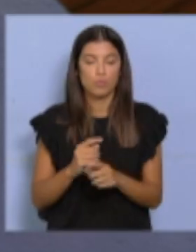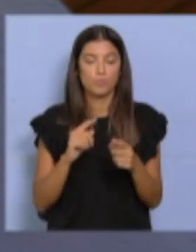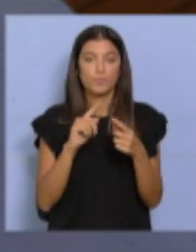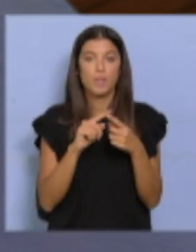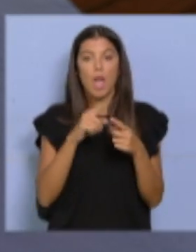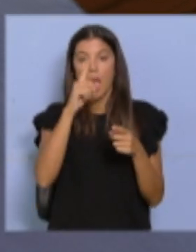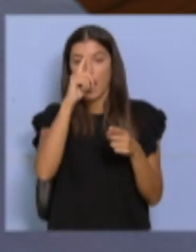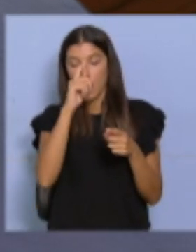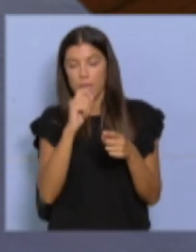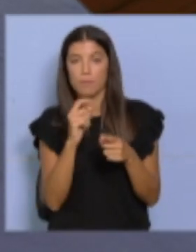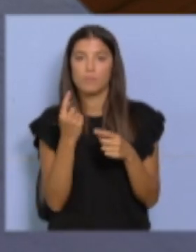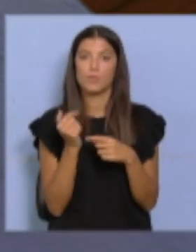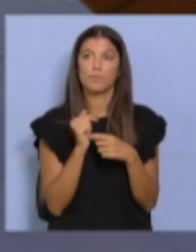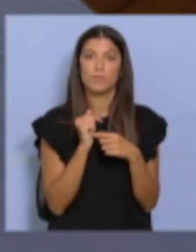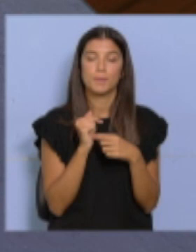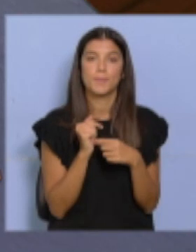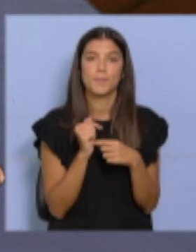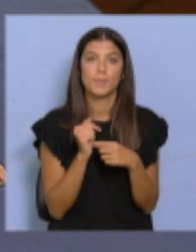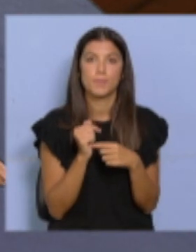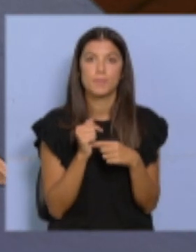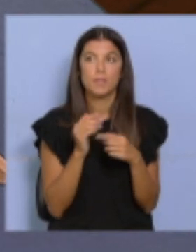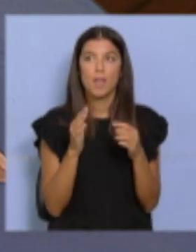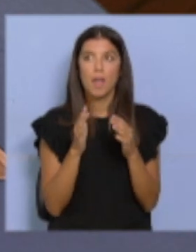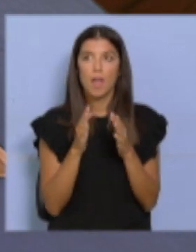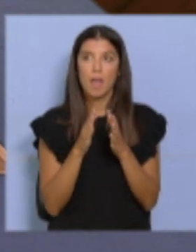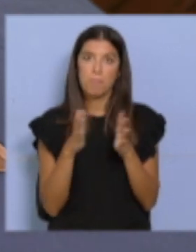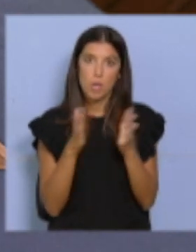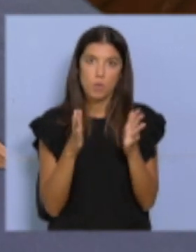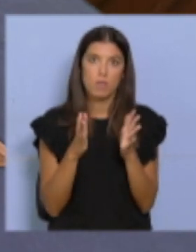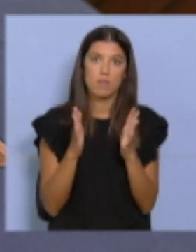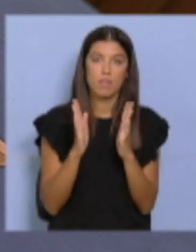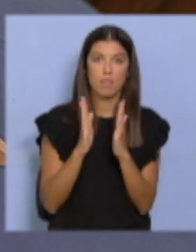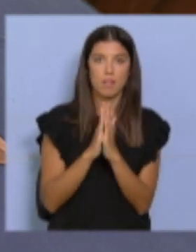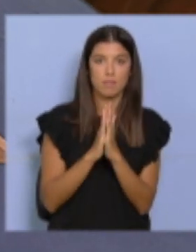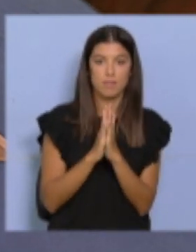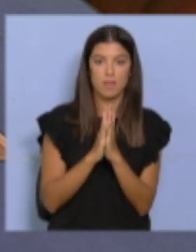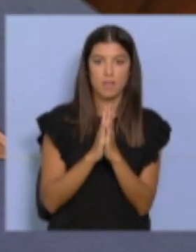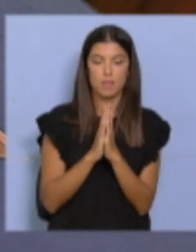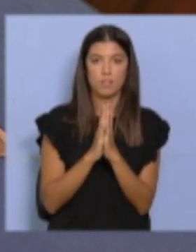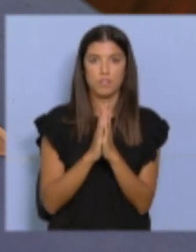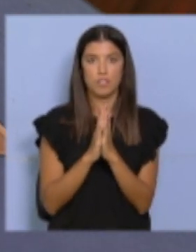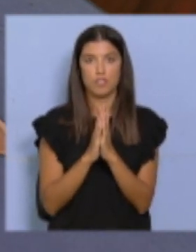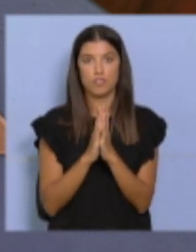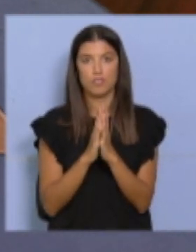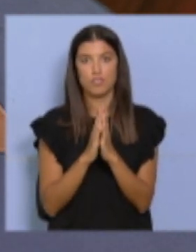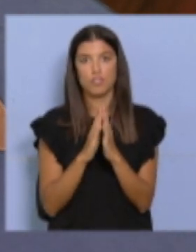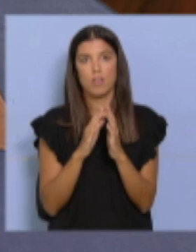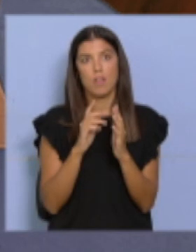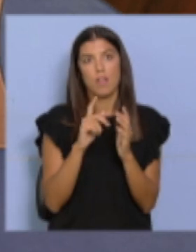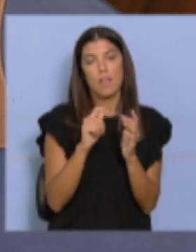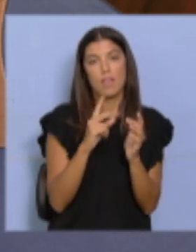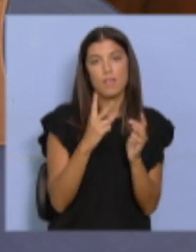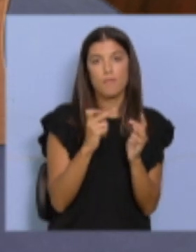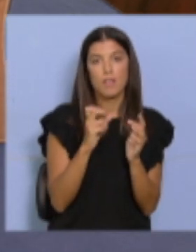recordo-me que eram mais as igrejas grandes ou pequenas, evangélicas ou de outros credos,